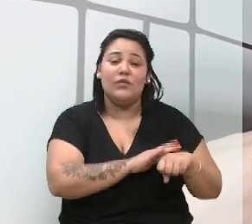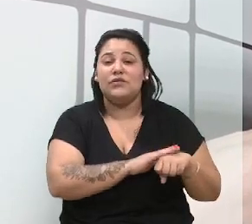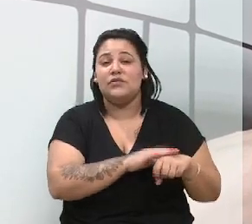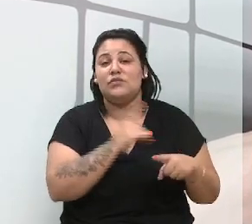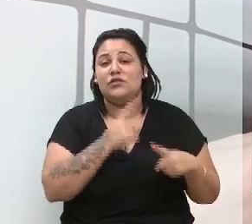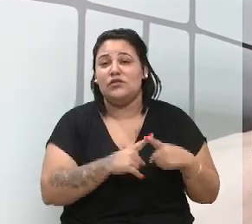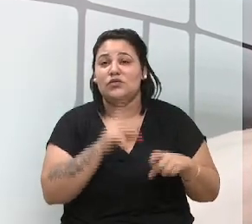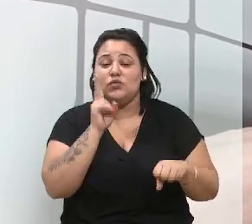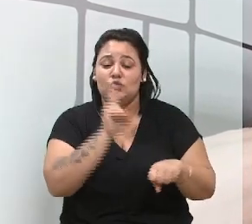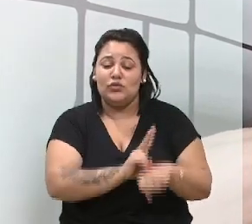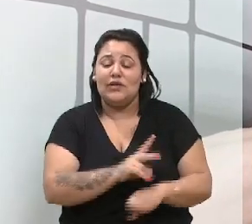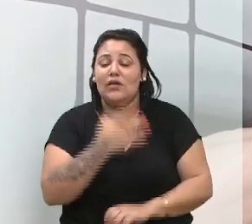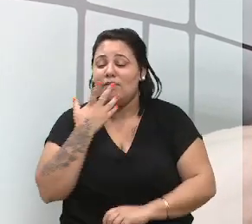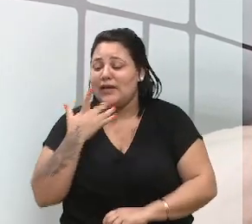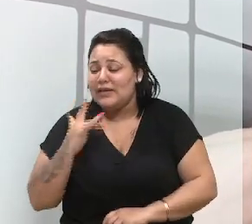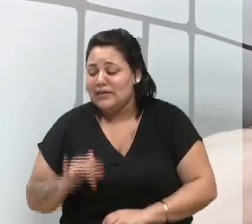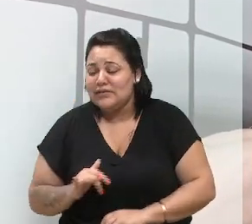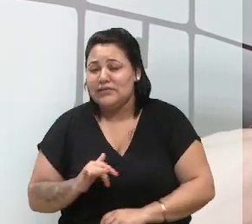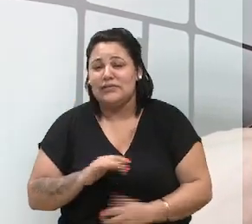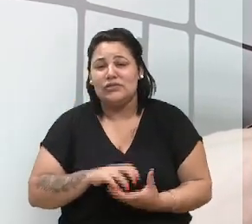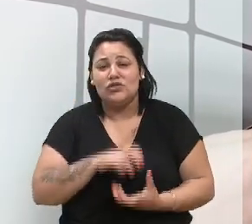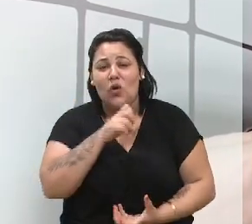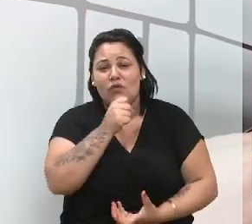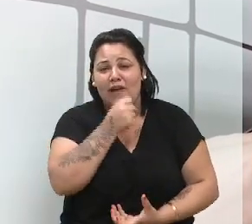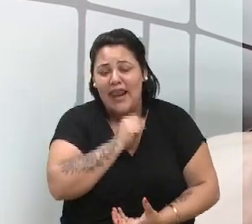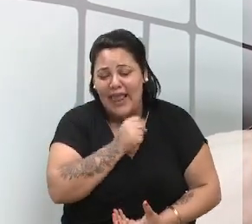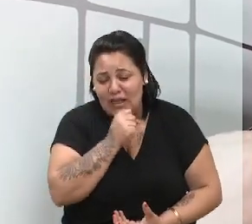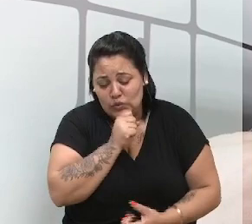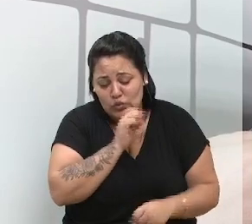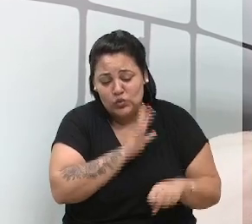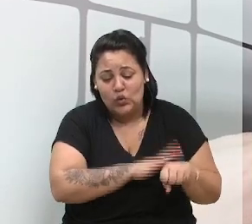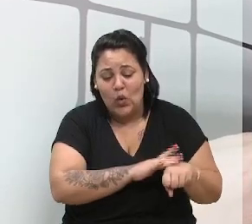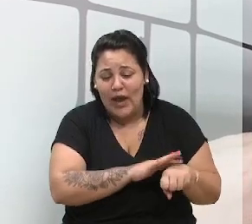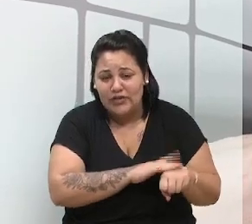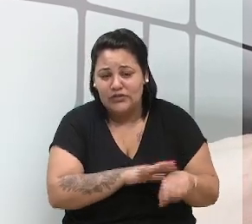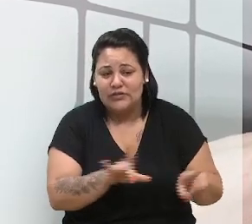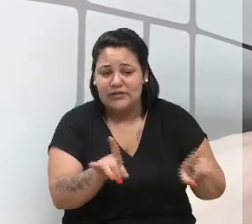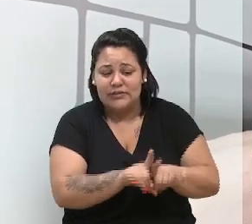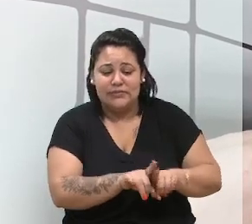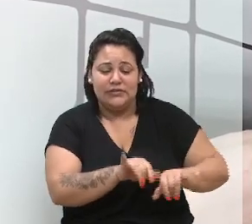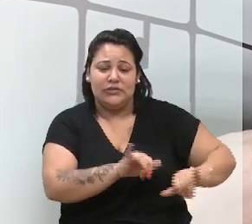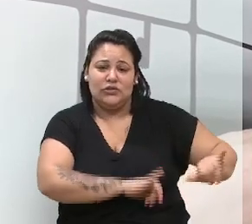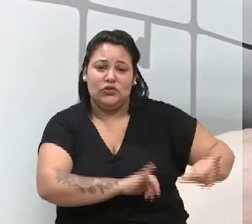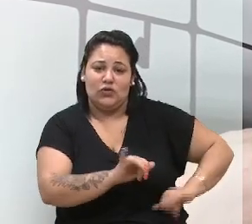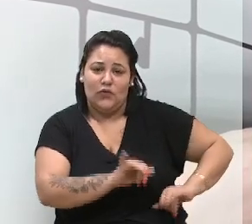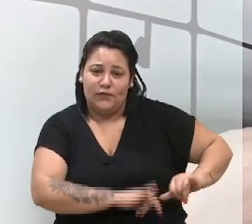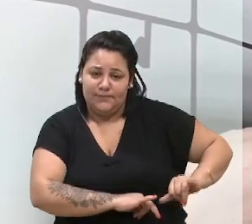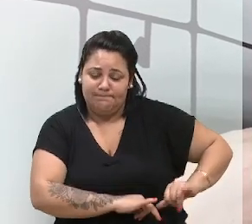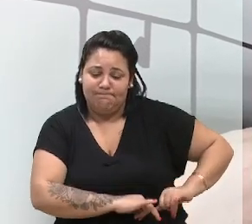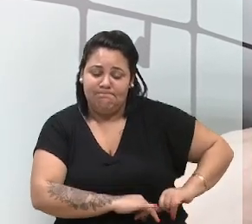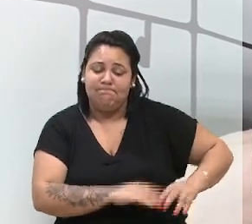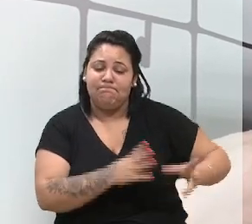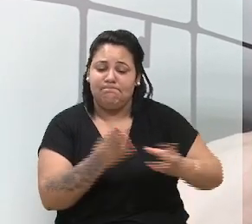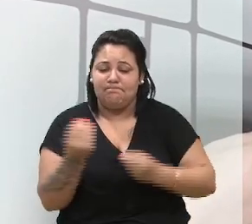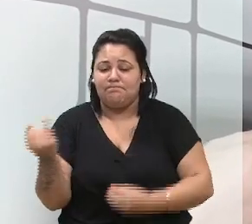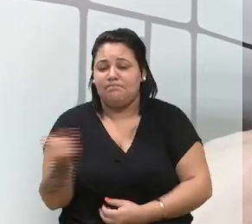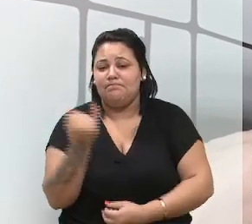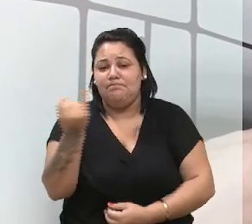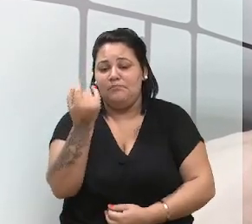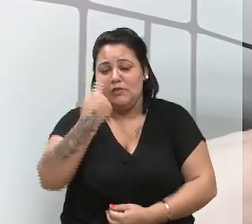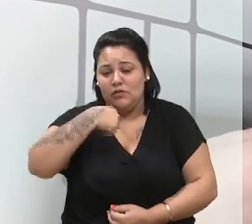cuidado uma criança do idoso de um doente tu também sofre com isso então é uma coisa muito importante nós